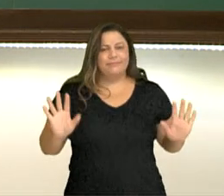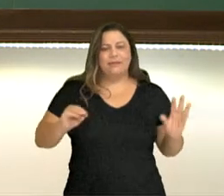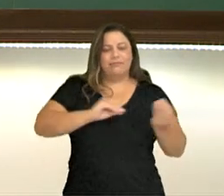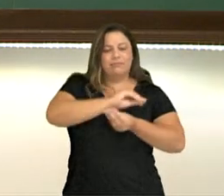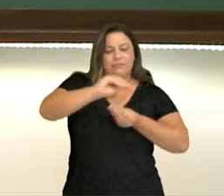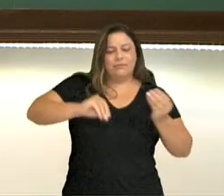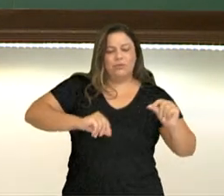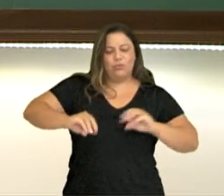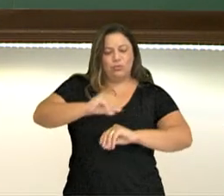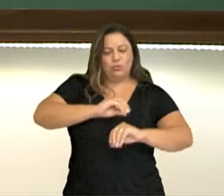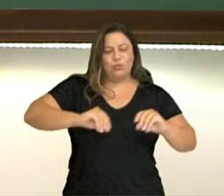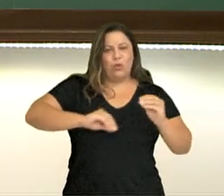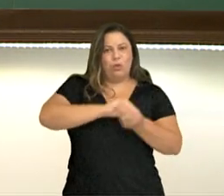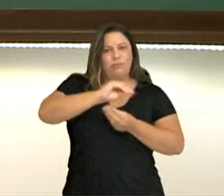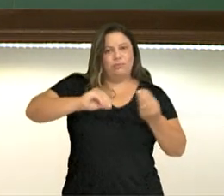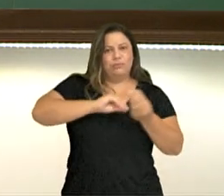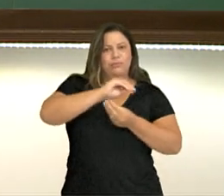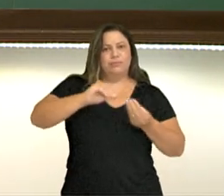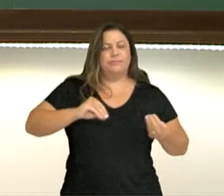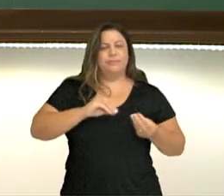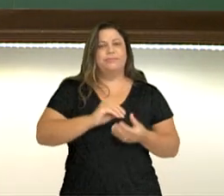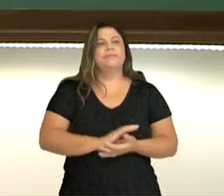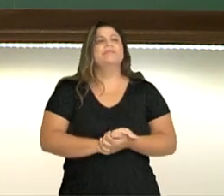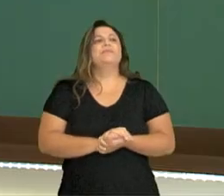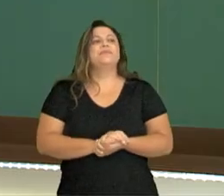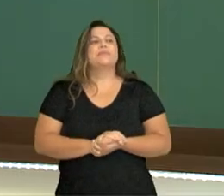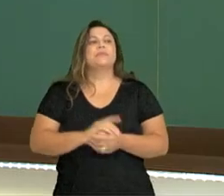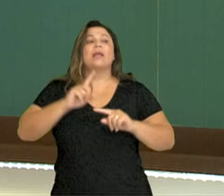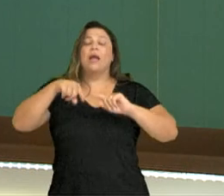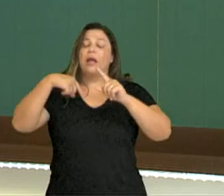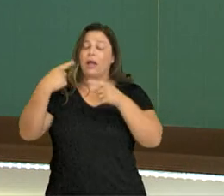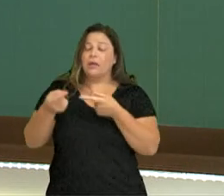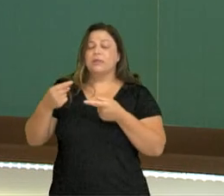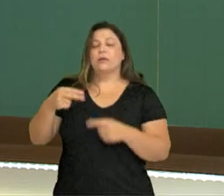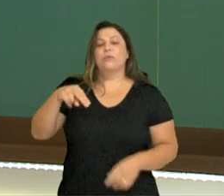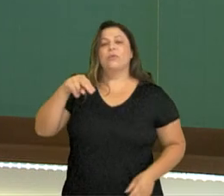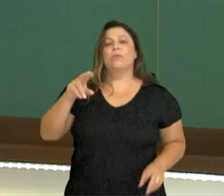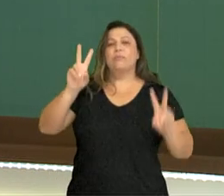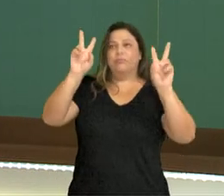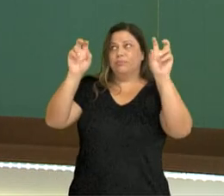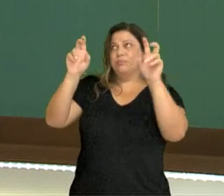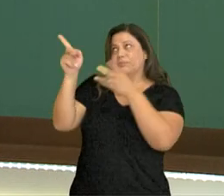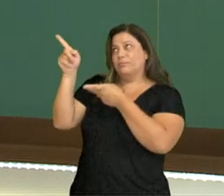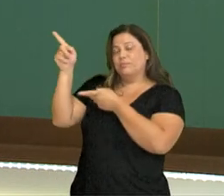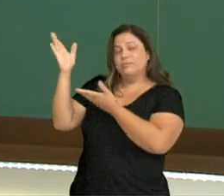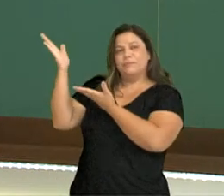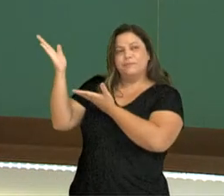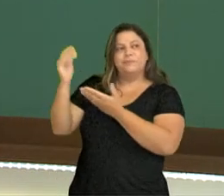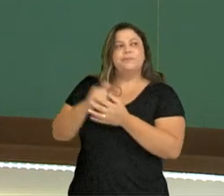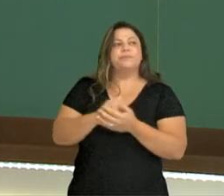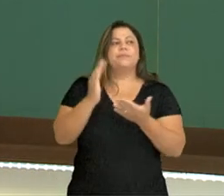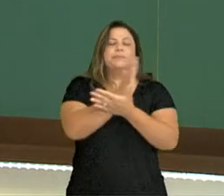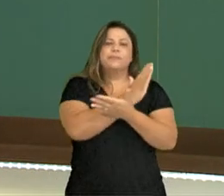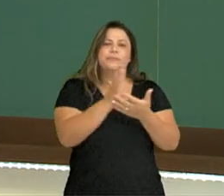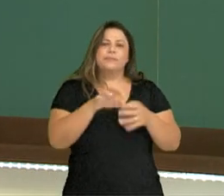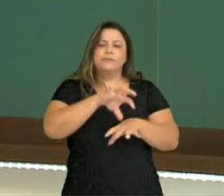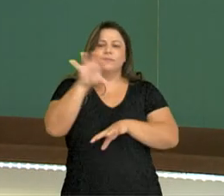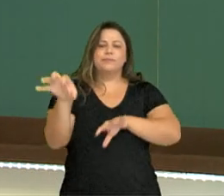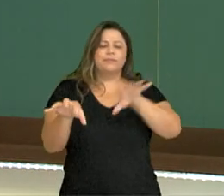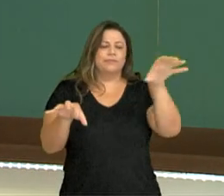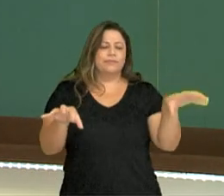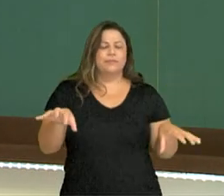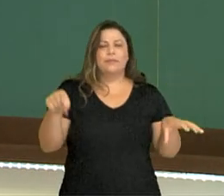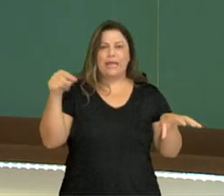em carboidrato. Com relação ainda à nutrição, as bactérias são divididas em dois grupos. Nós temos